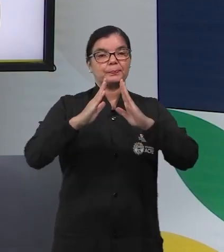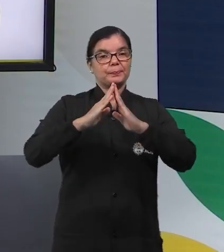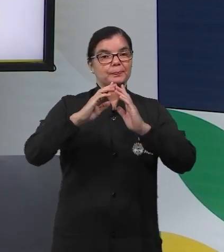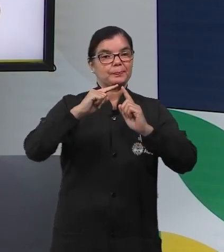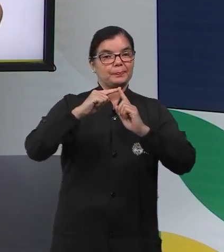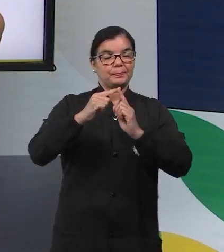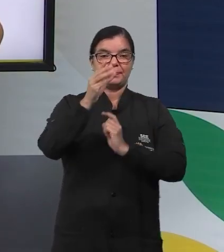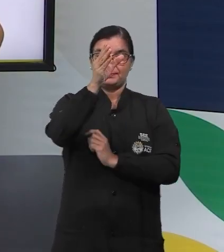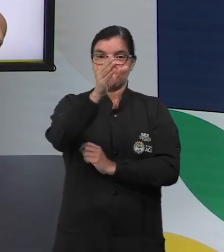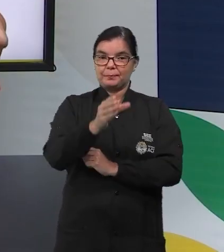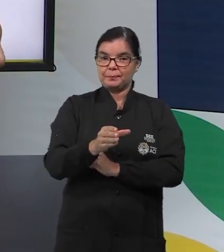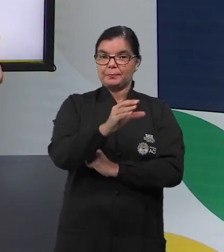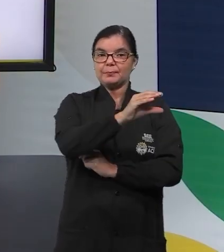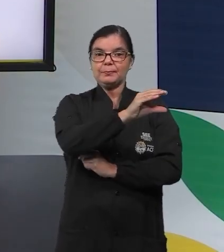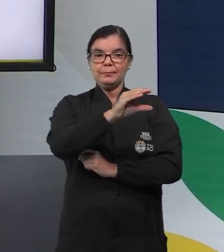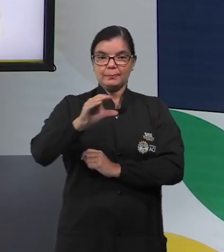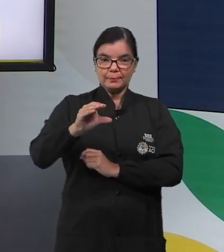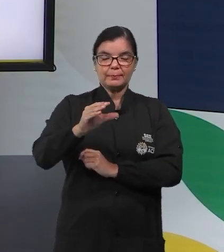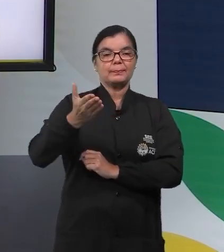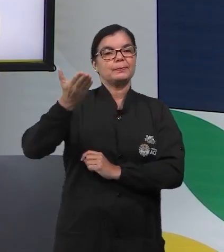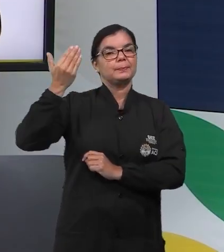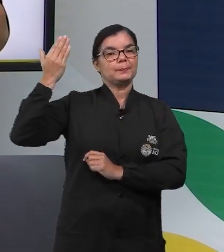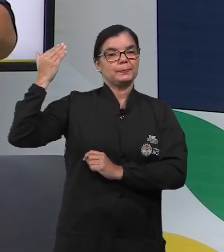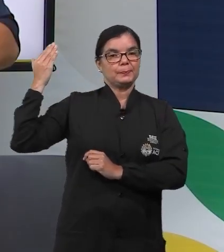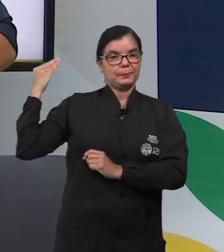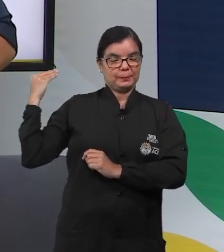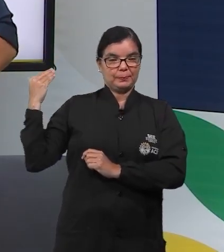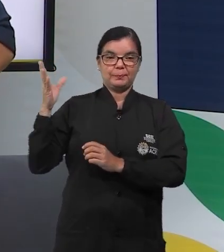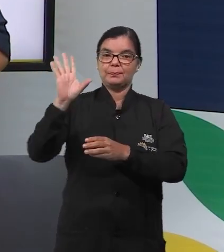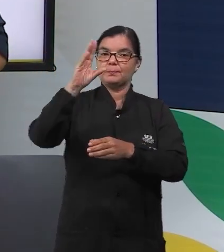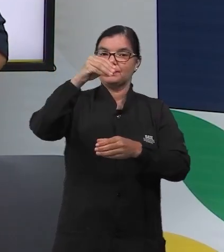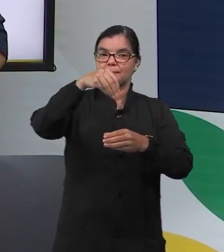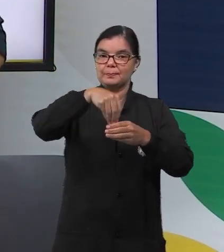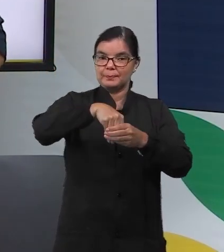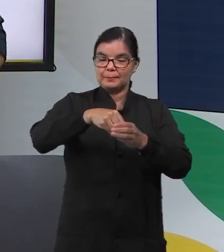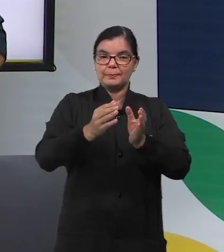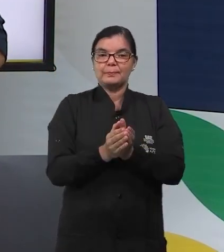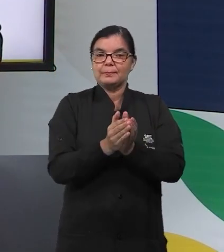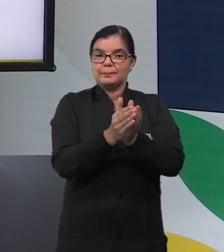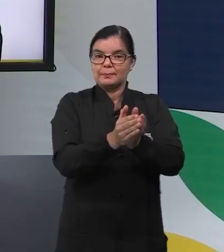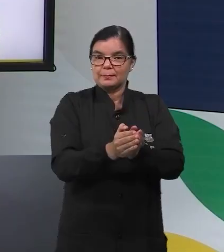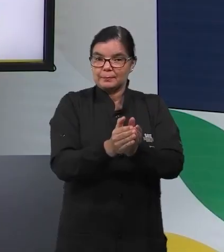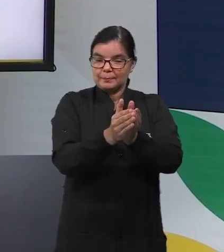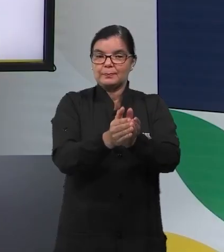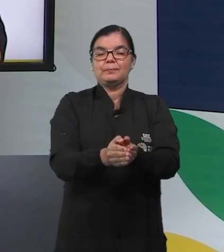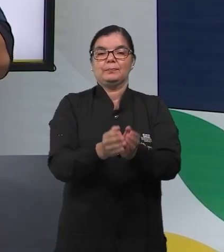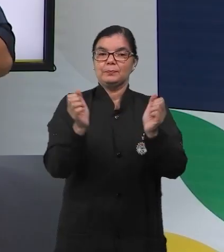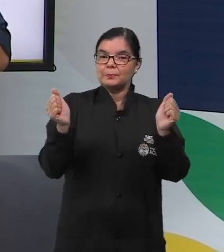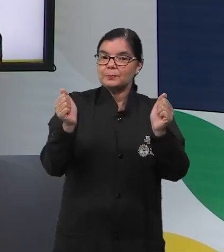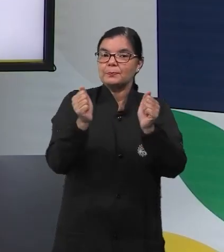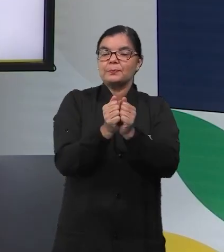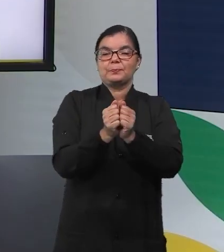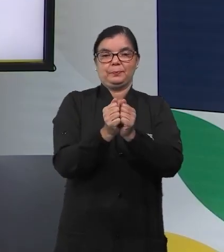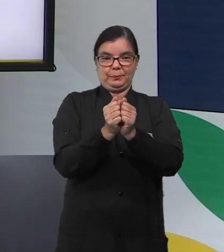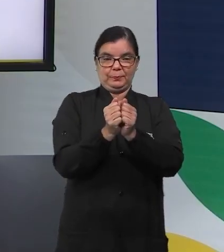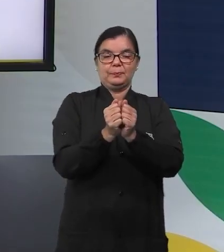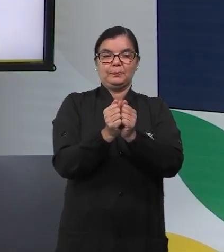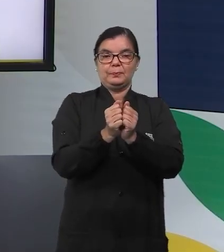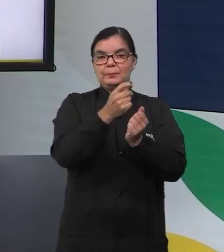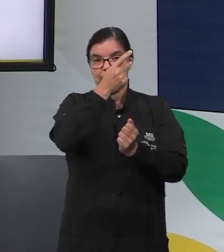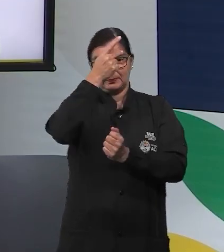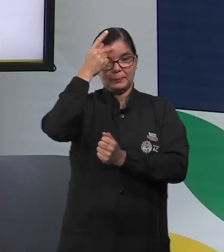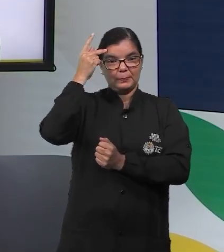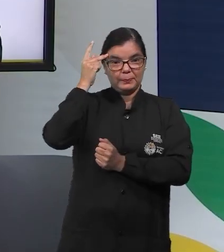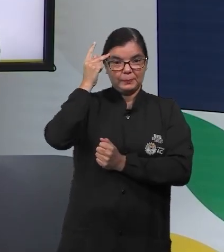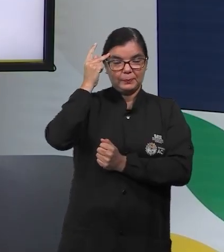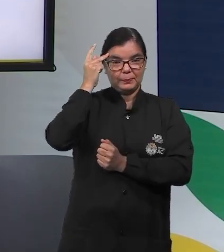Católica Apostólica Romana da época a estar dentro dos navios, a ir junto com os